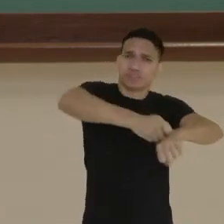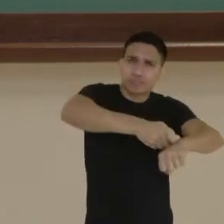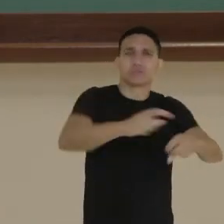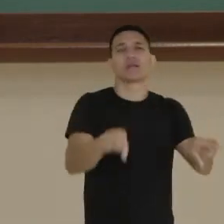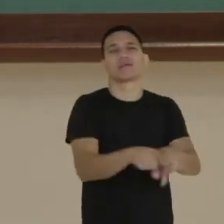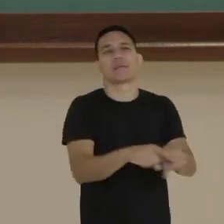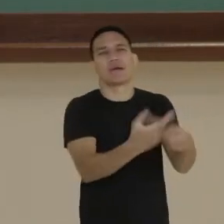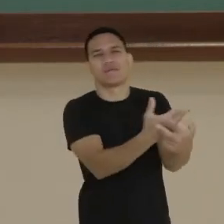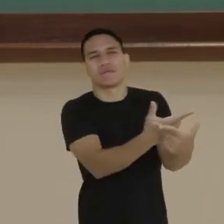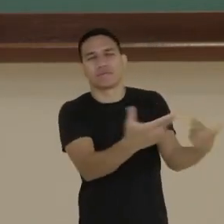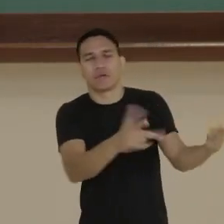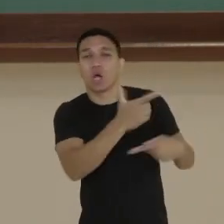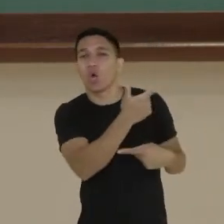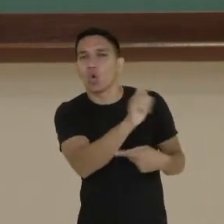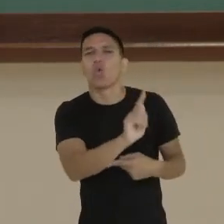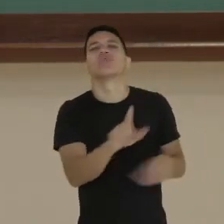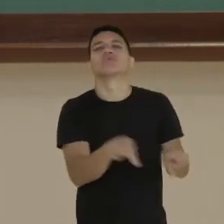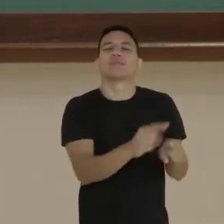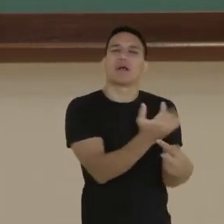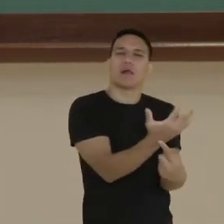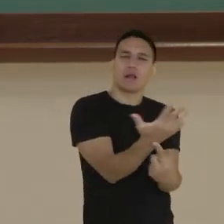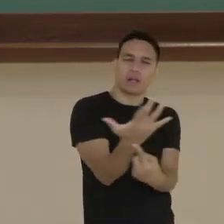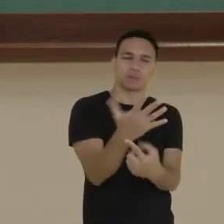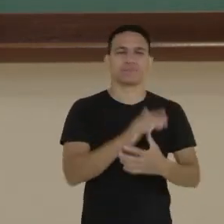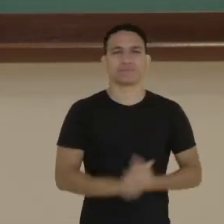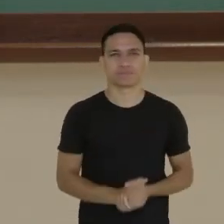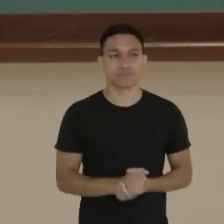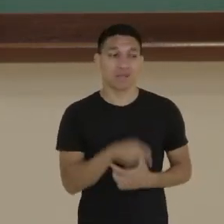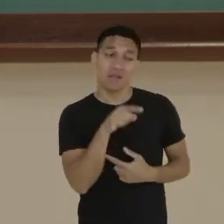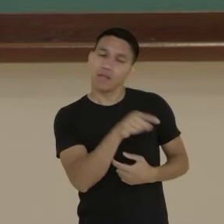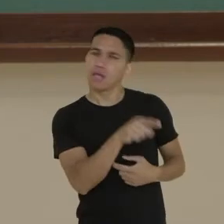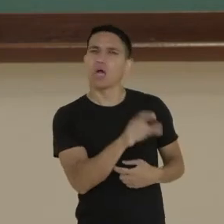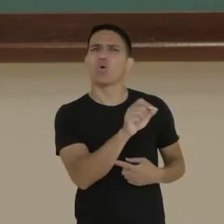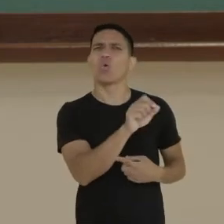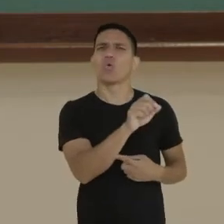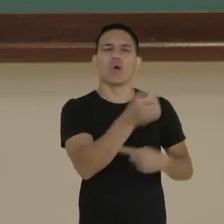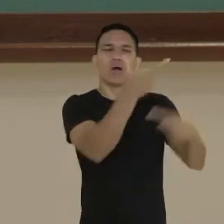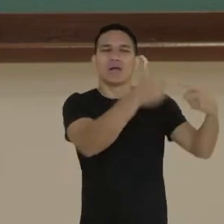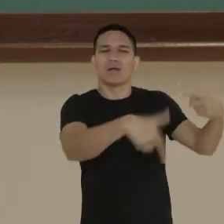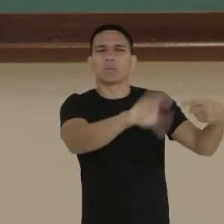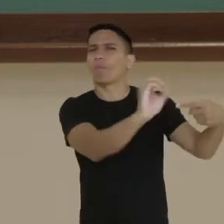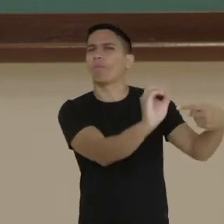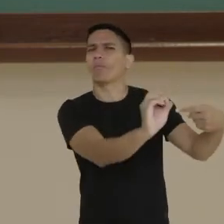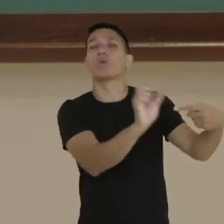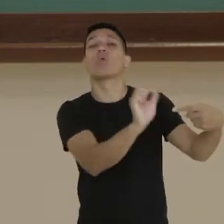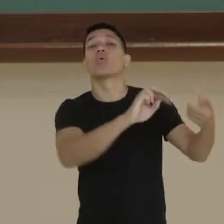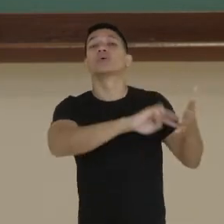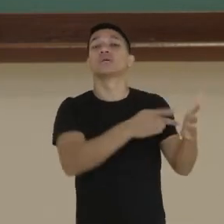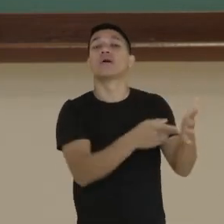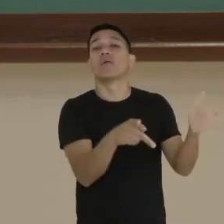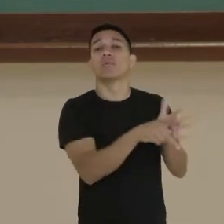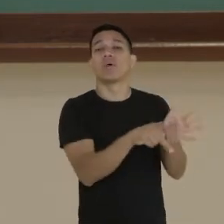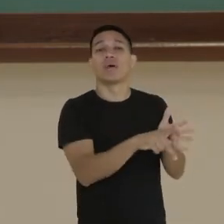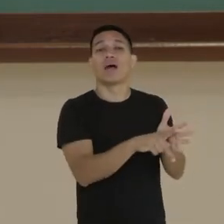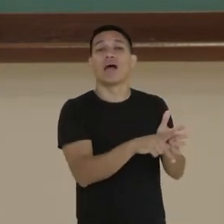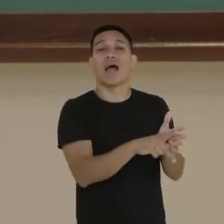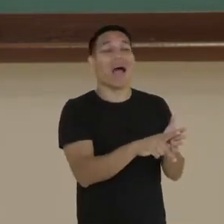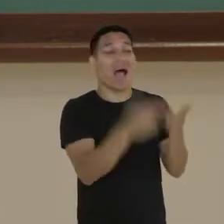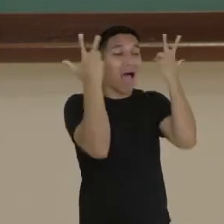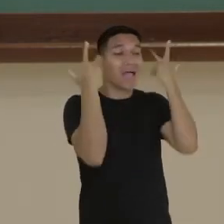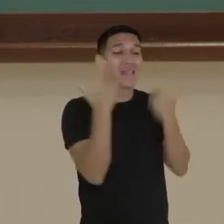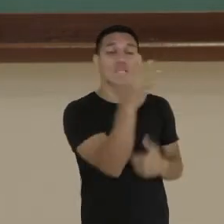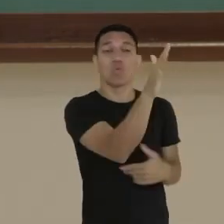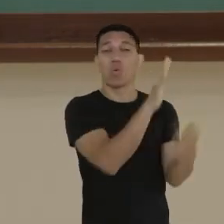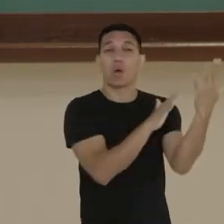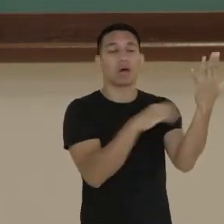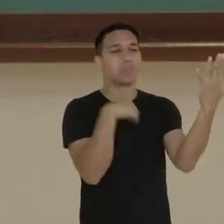certo? O gás natural e assim por diante. Bem, essa energia não renovável entende-se como a natureza ela não tem a capacidade